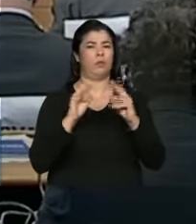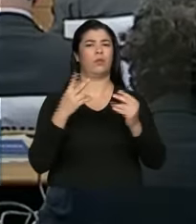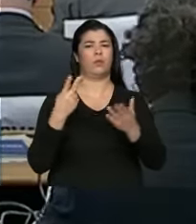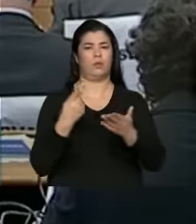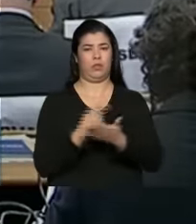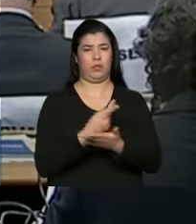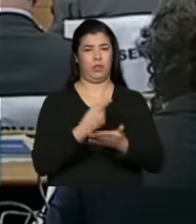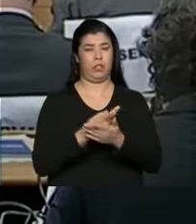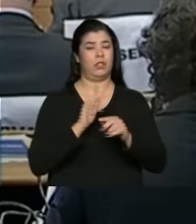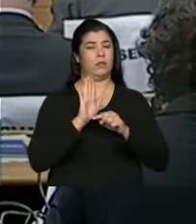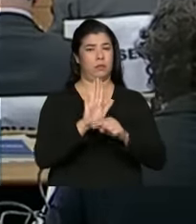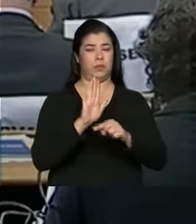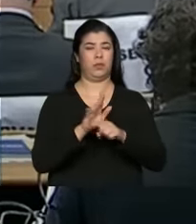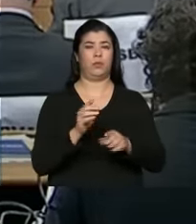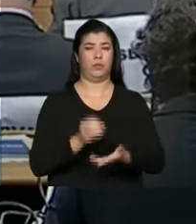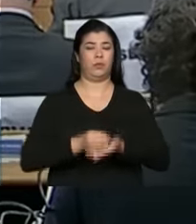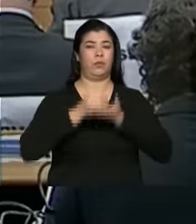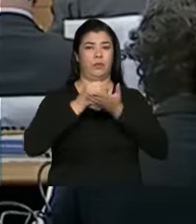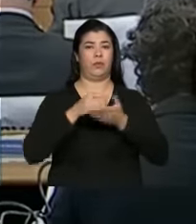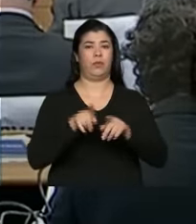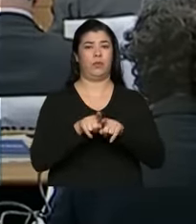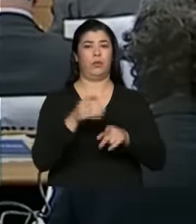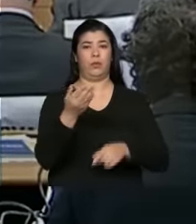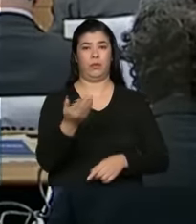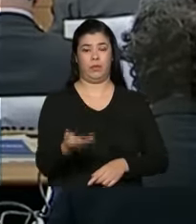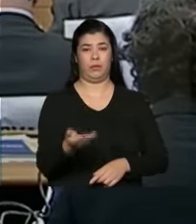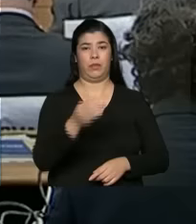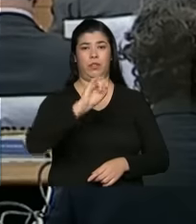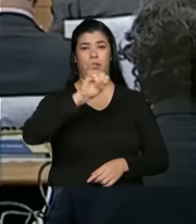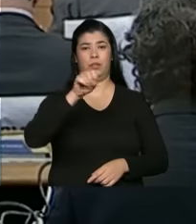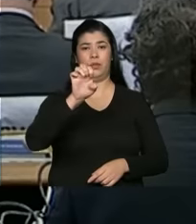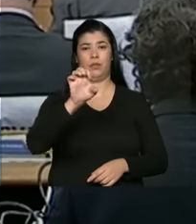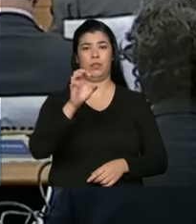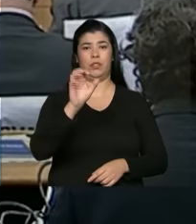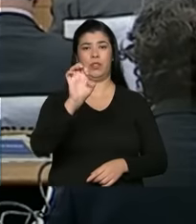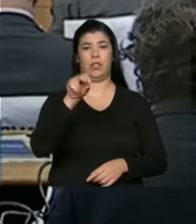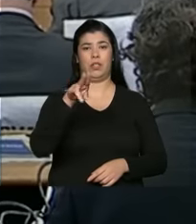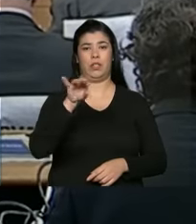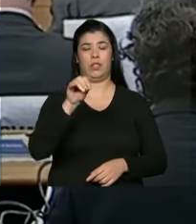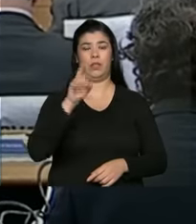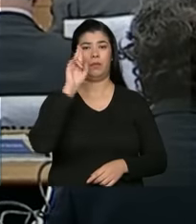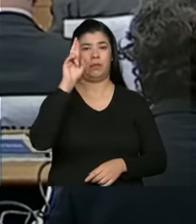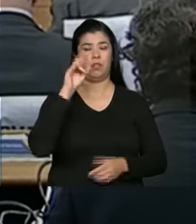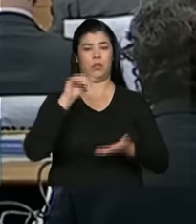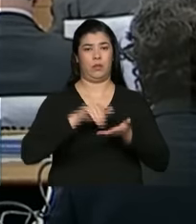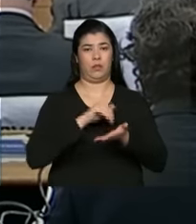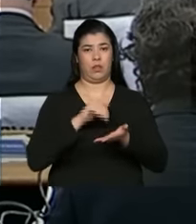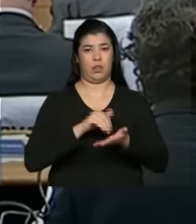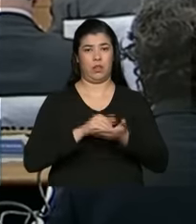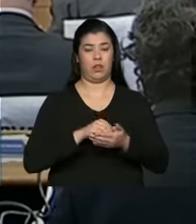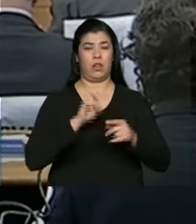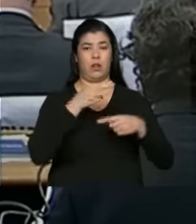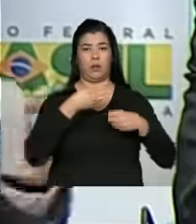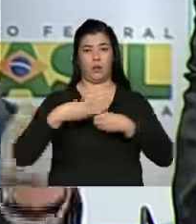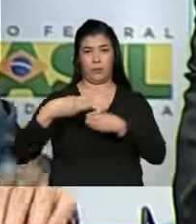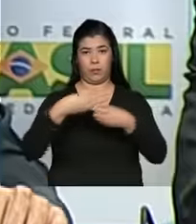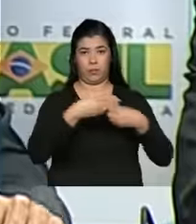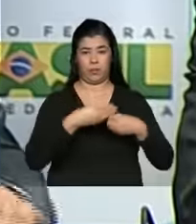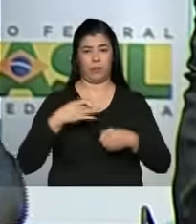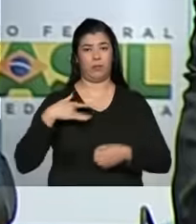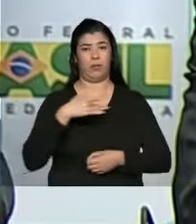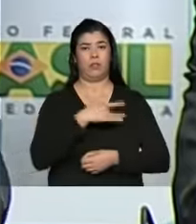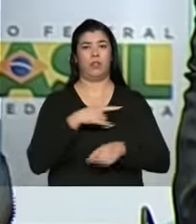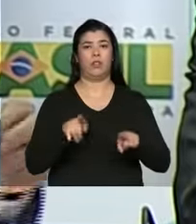contribuição assim como ao José hênio Sevilha Duarte representando os secretários municipais de saúde Ana Paula só nossa